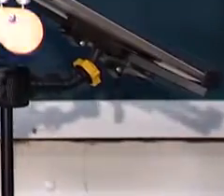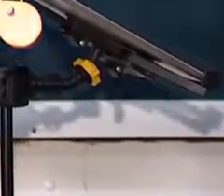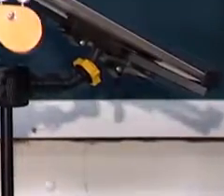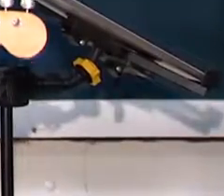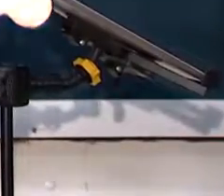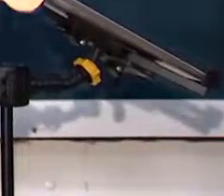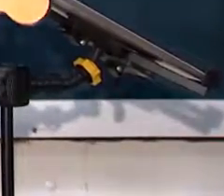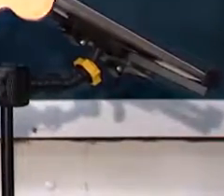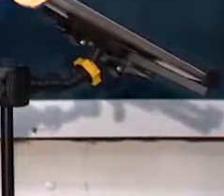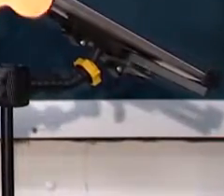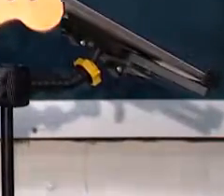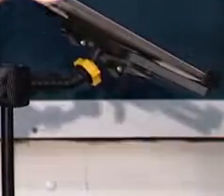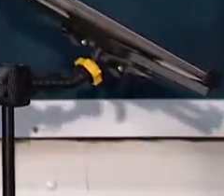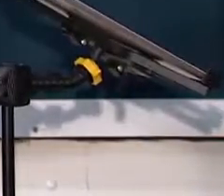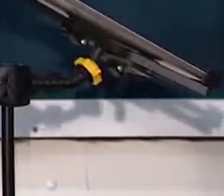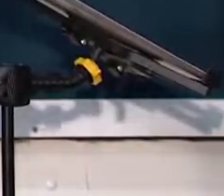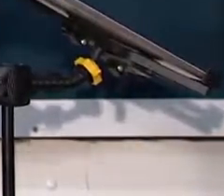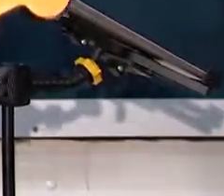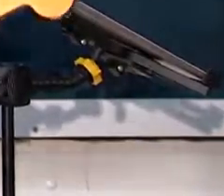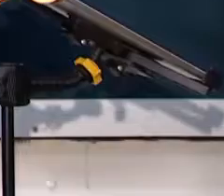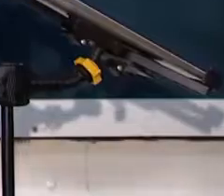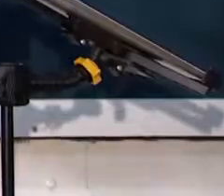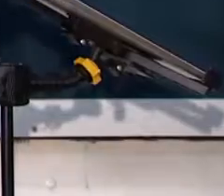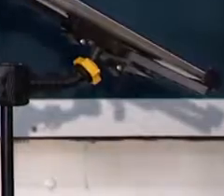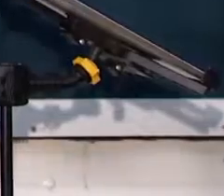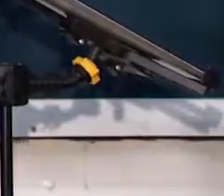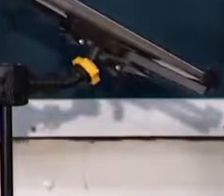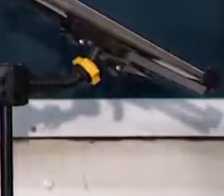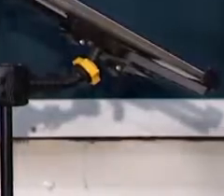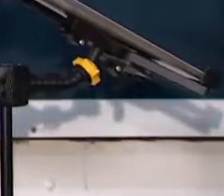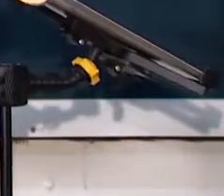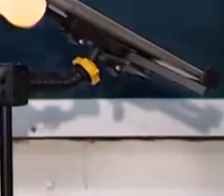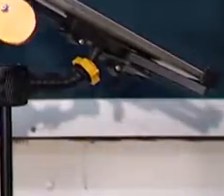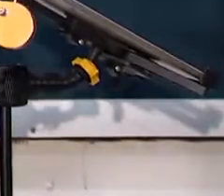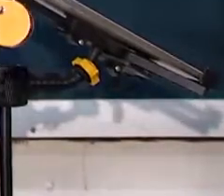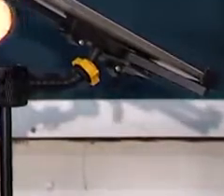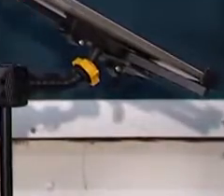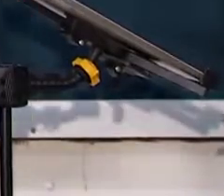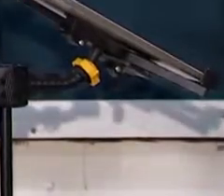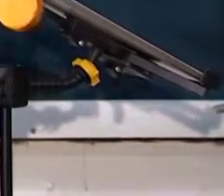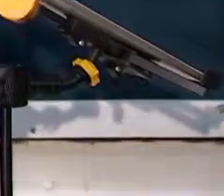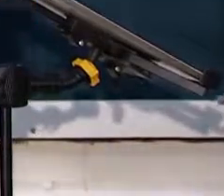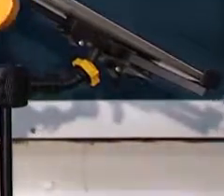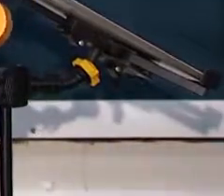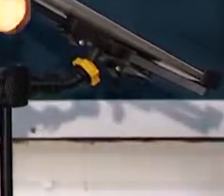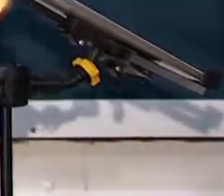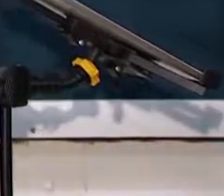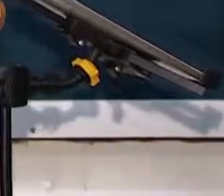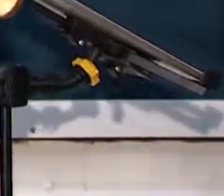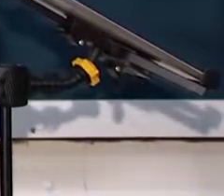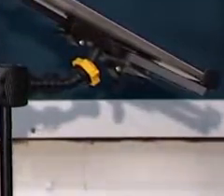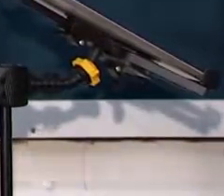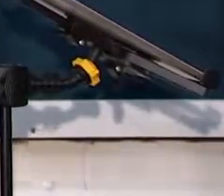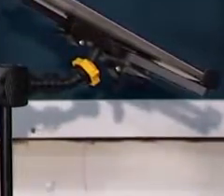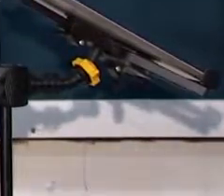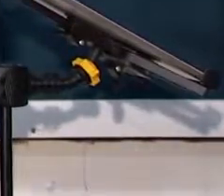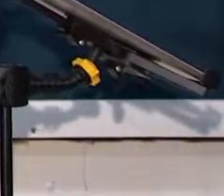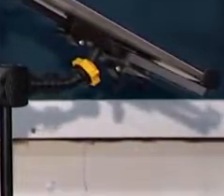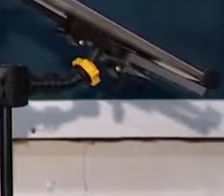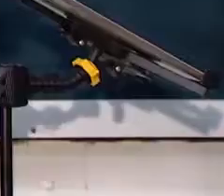Isn't she lovely? Isn't she wonderful?